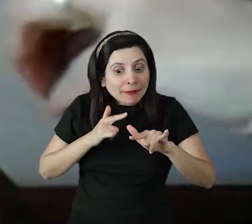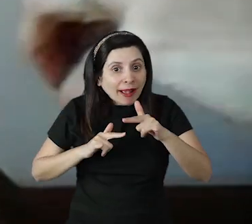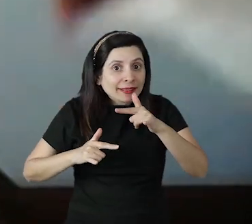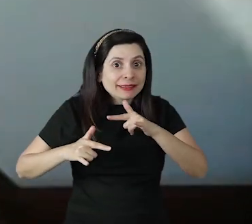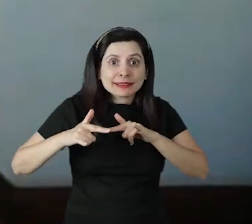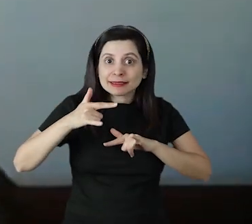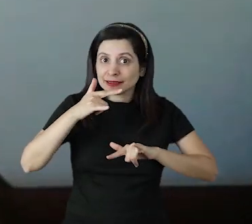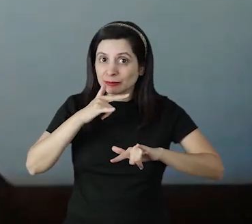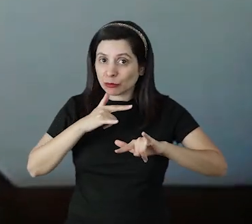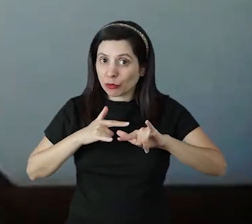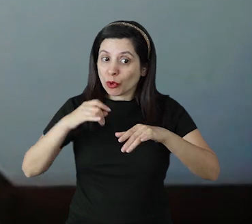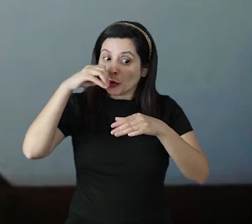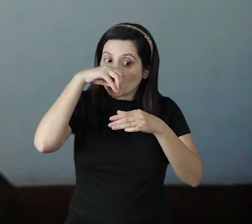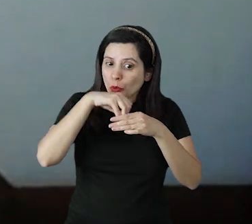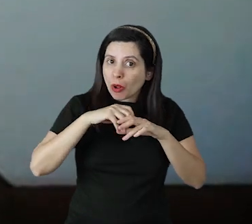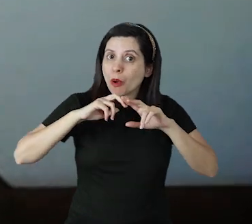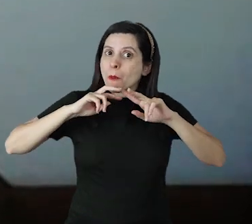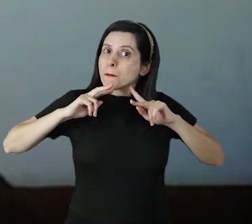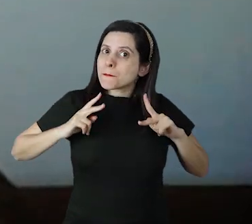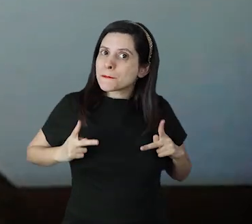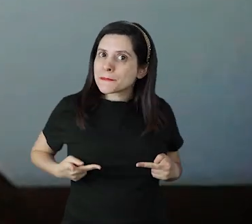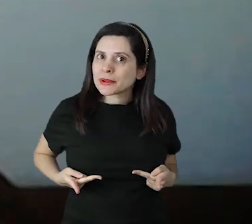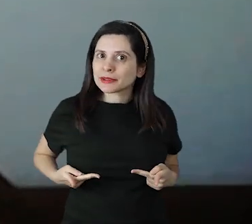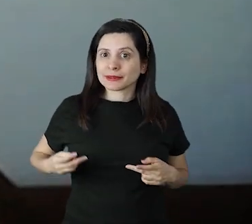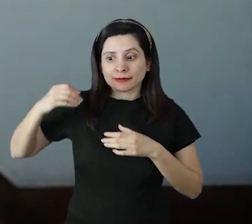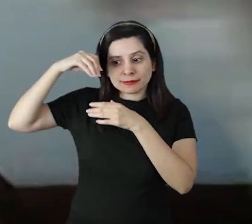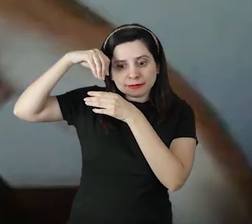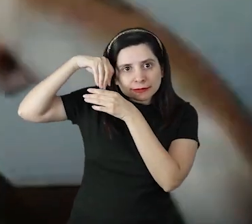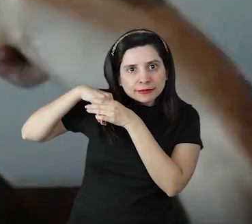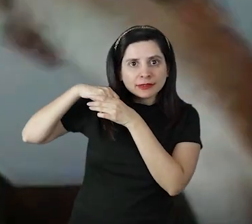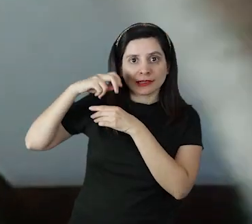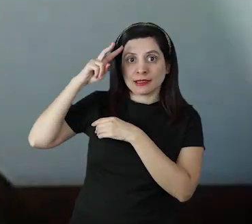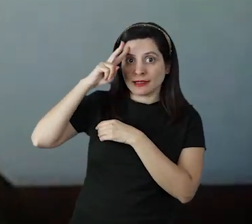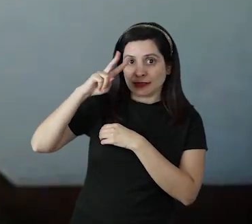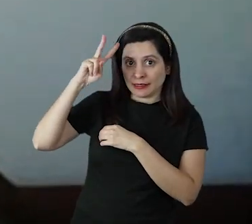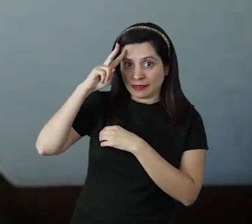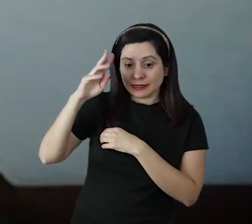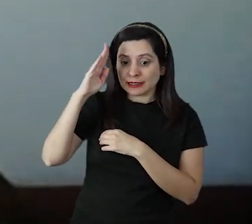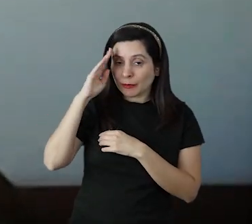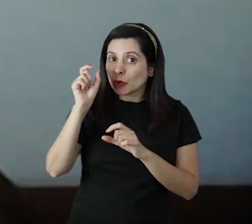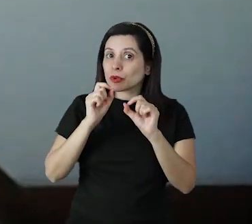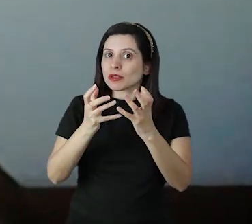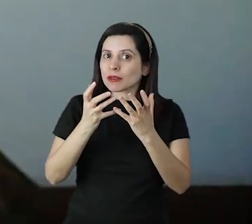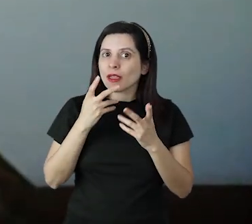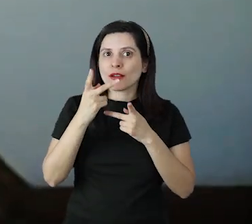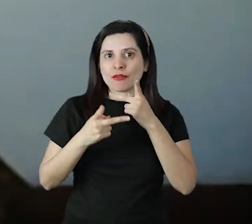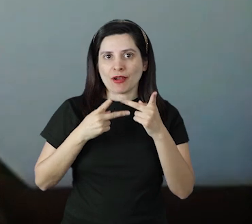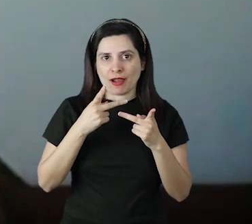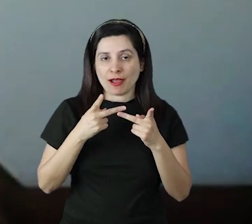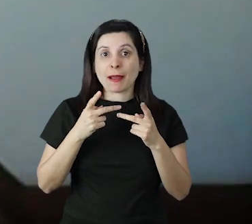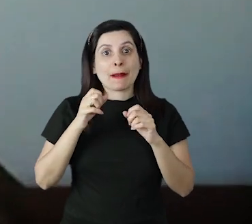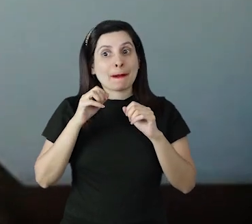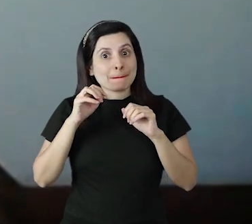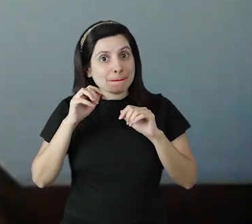colocar humanidade nessas histórias, né? E saber principalmente aquilo que eu quero falar. Só que para a